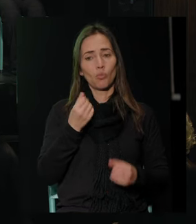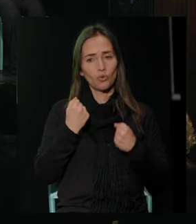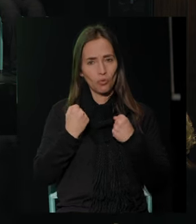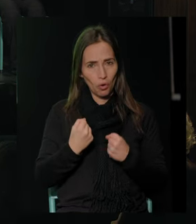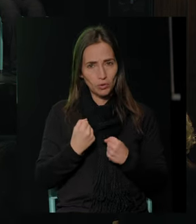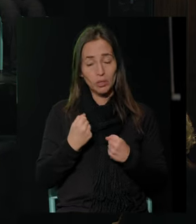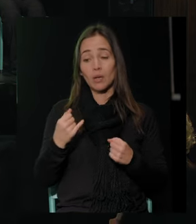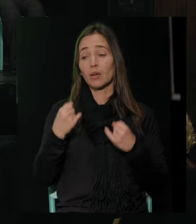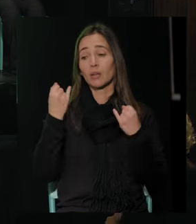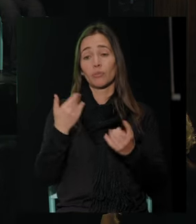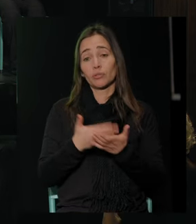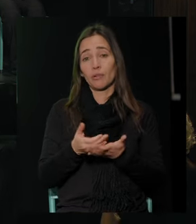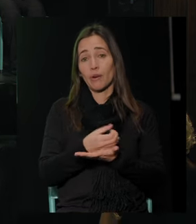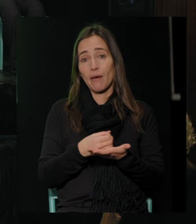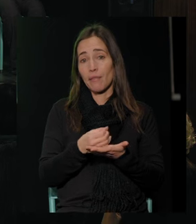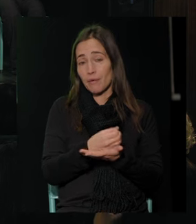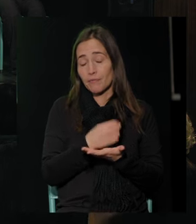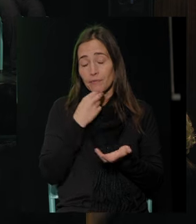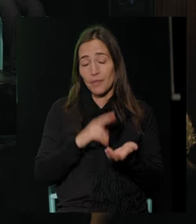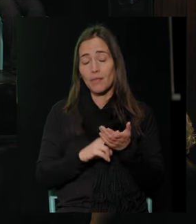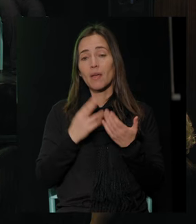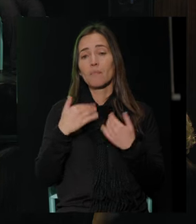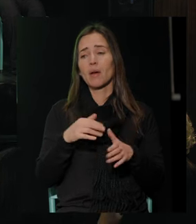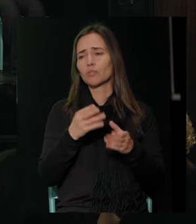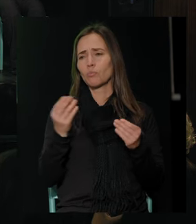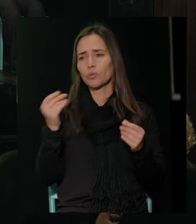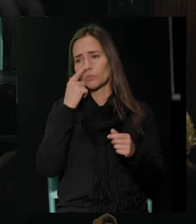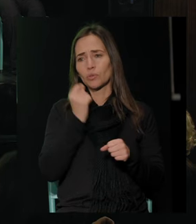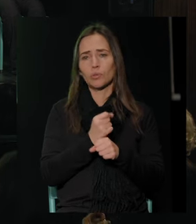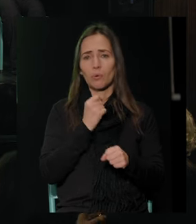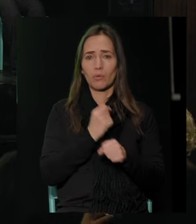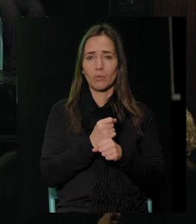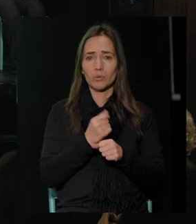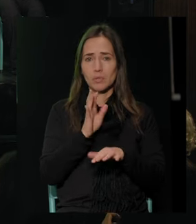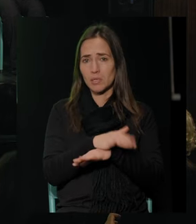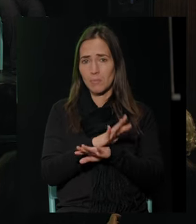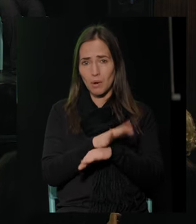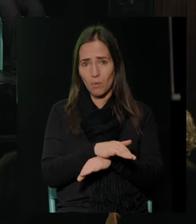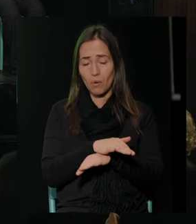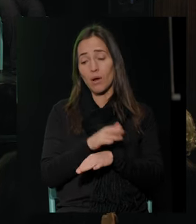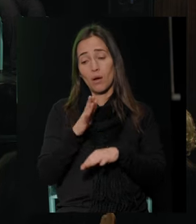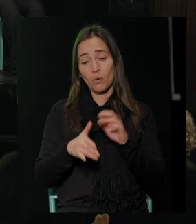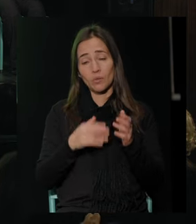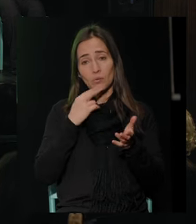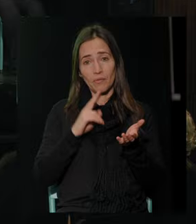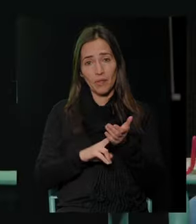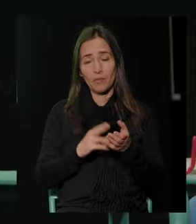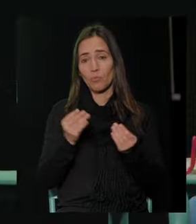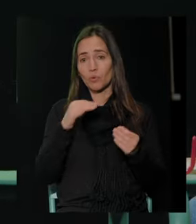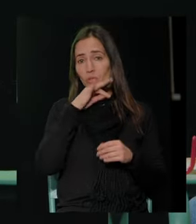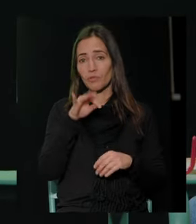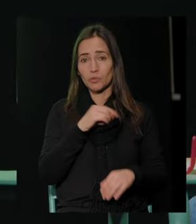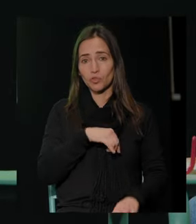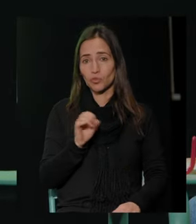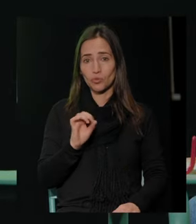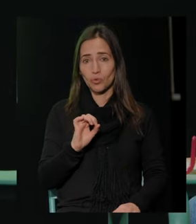fortes, que depois não se traduziram em nada na prática, mas atirou dezenas de trabalhadores para o desemprego, que foi o que aconteceu na prática, dezenas de famílias ficaram sem